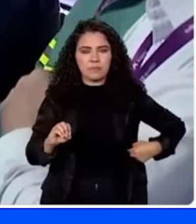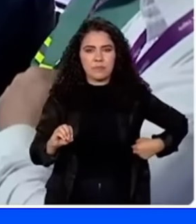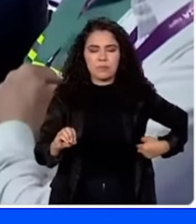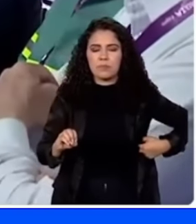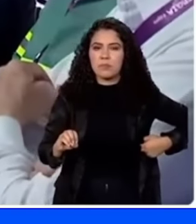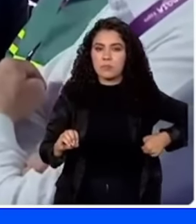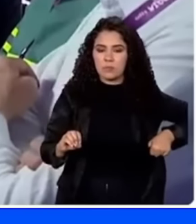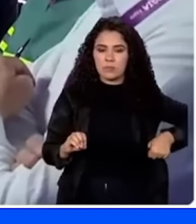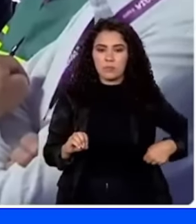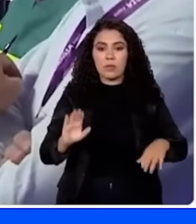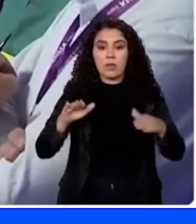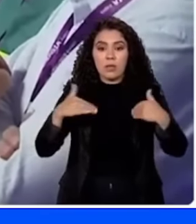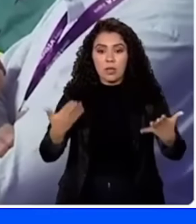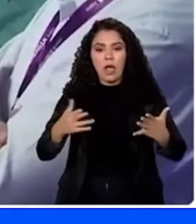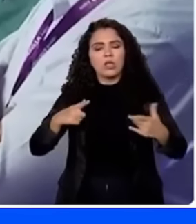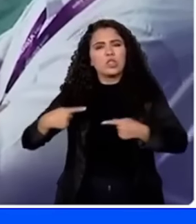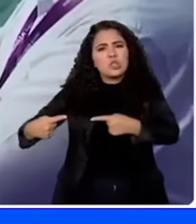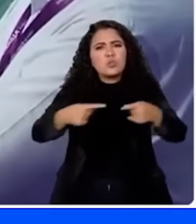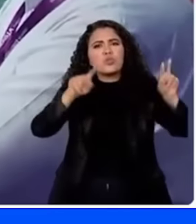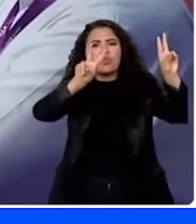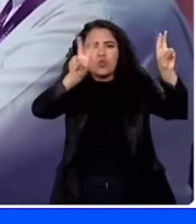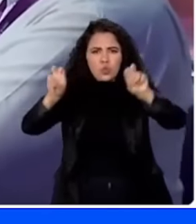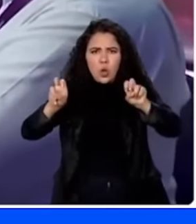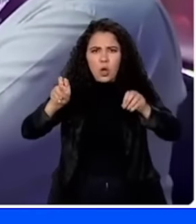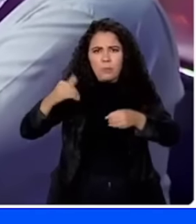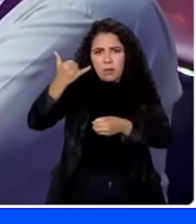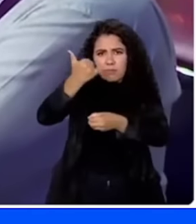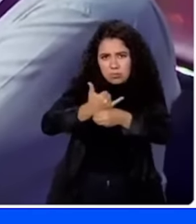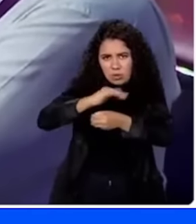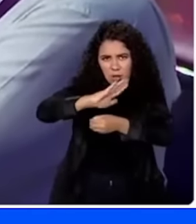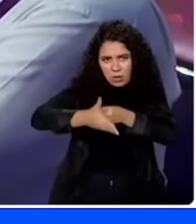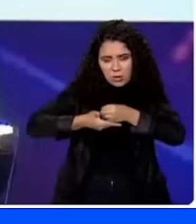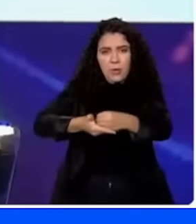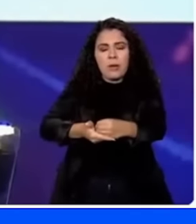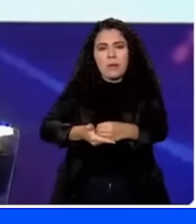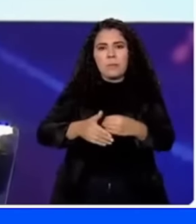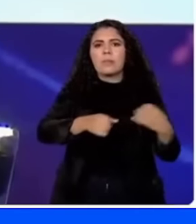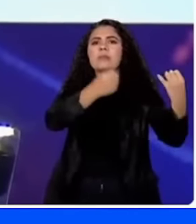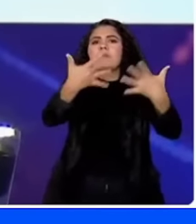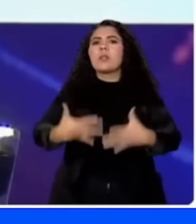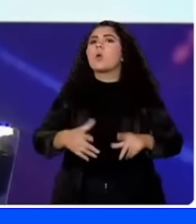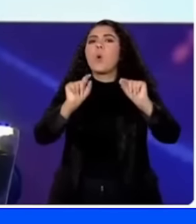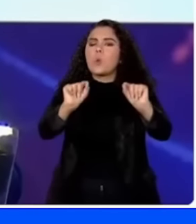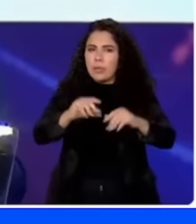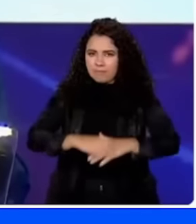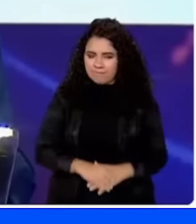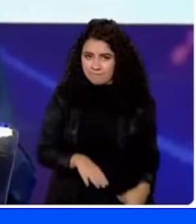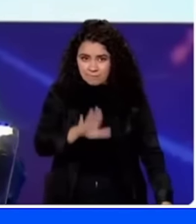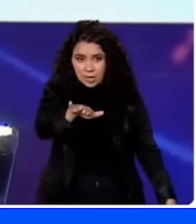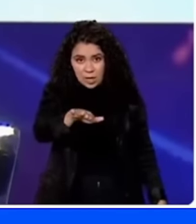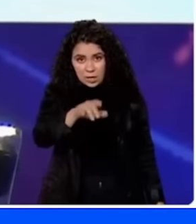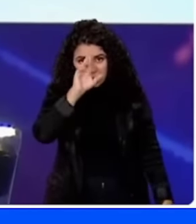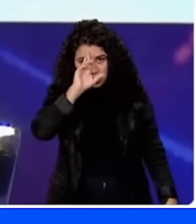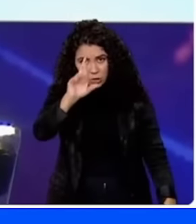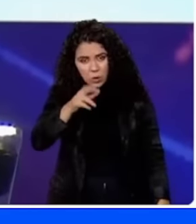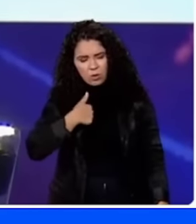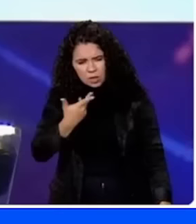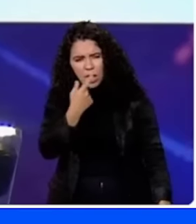E entrou essa discussão do biodiesel. E o Braulio Maggi falou para mim: ô presidente, deixa eu lhe dizer uma